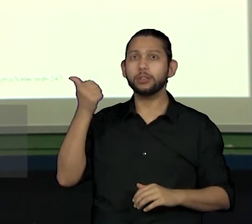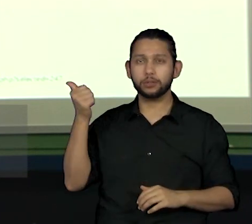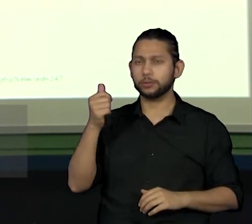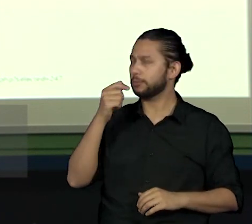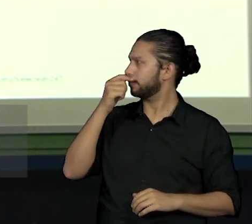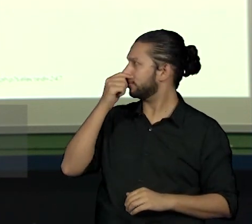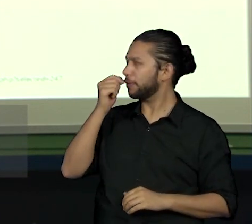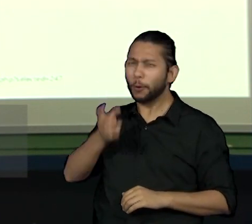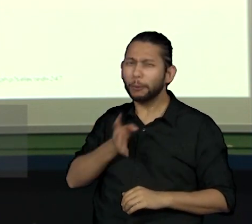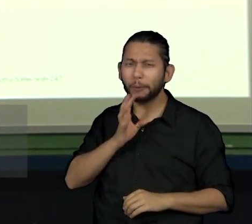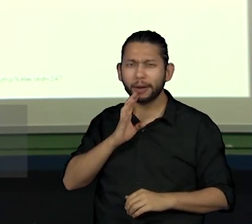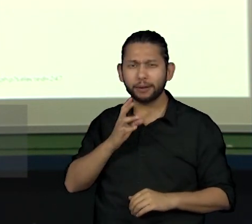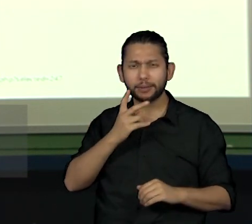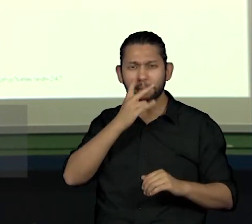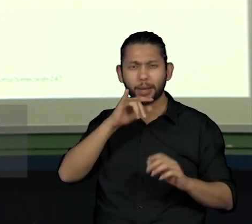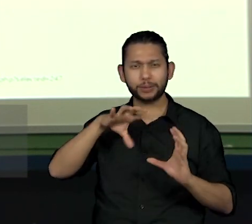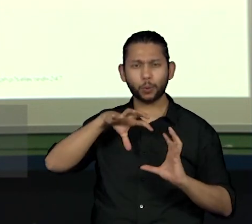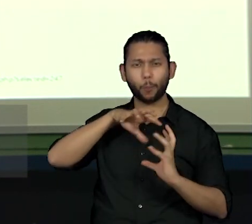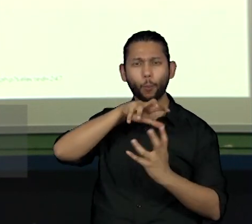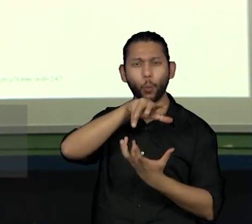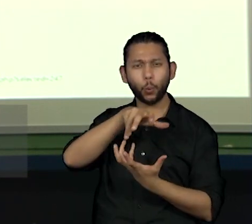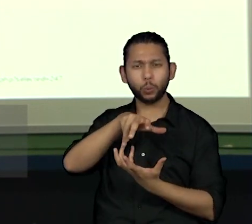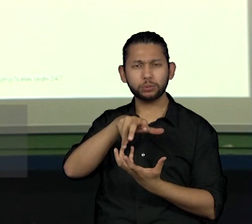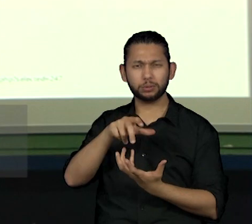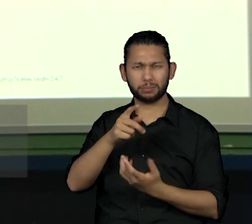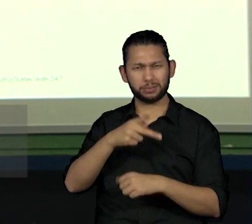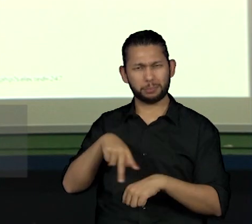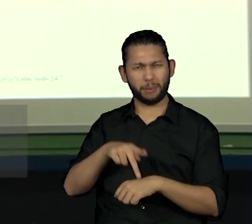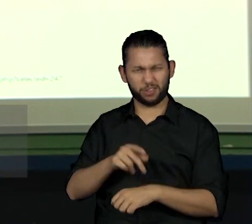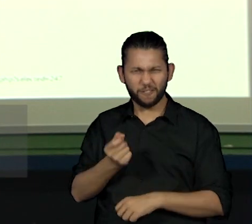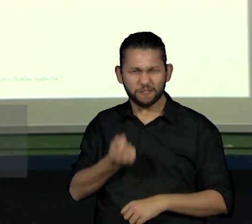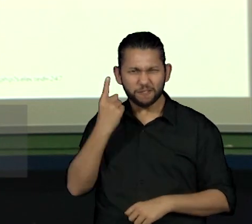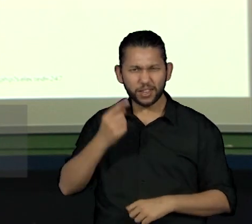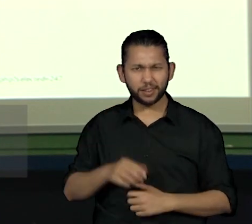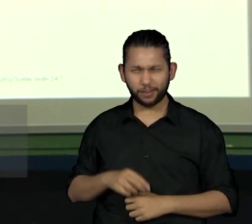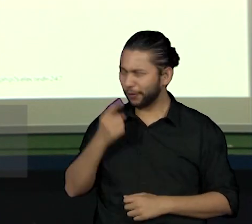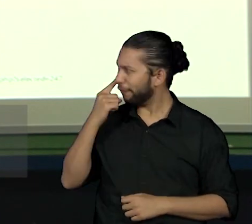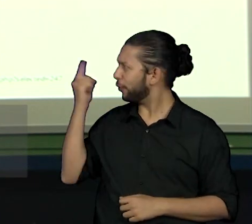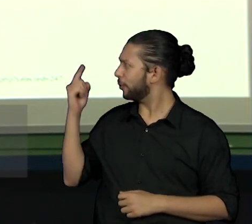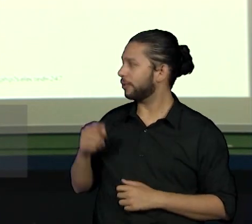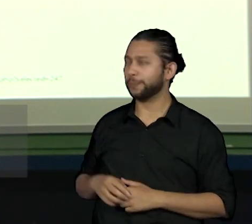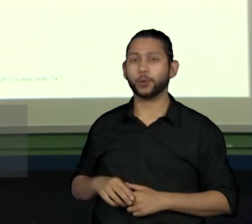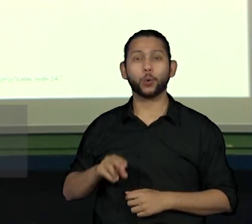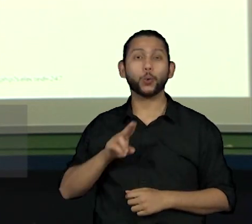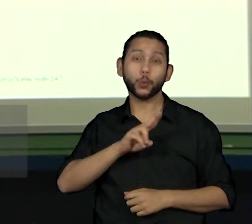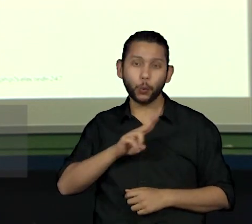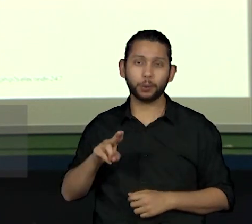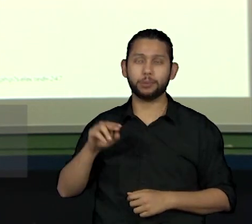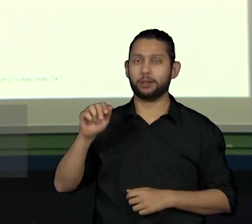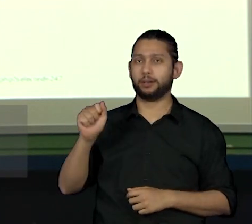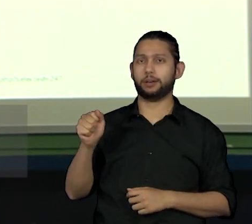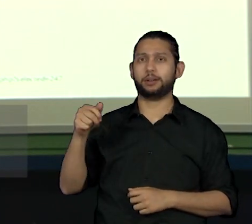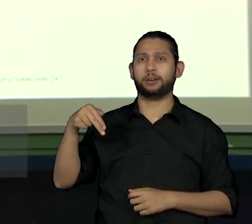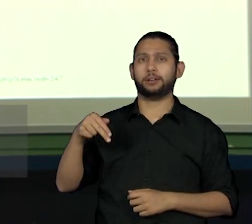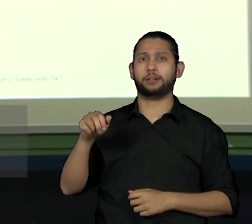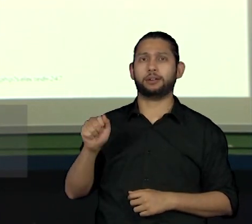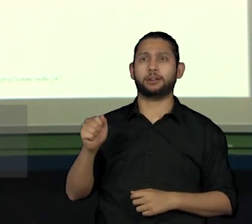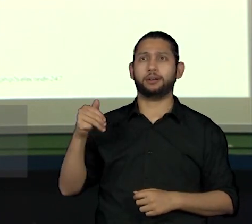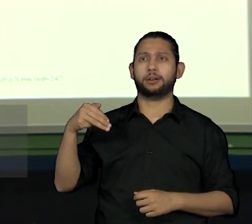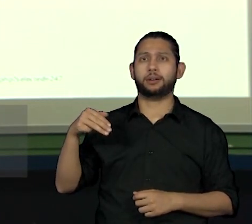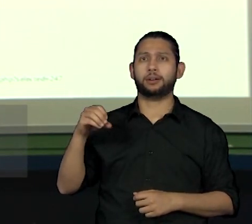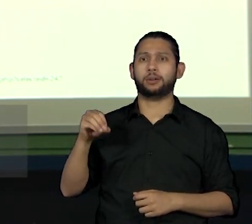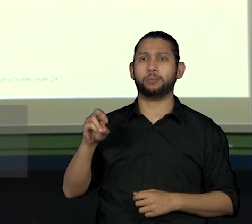que é uma anamorfose? É uma representação cartográfica que tem como objetivo mostrar